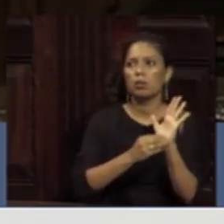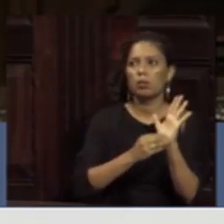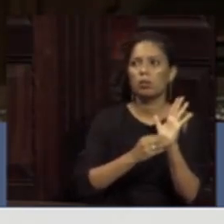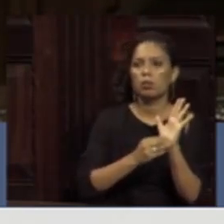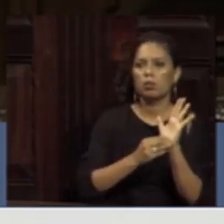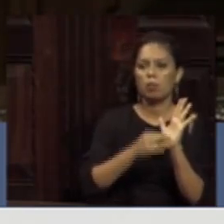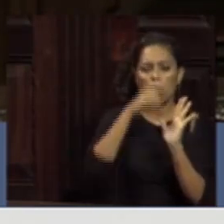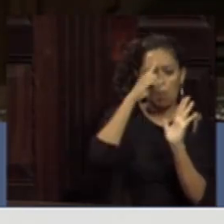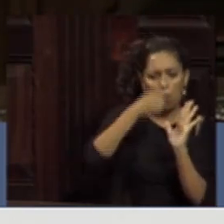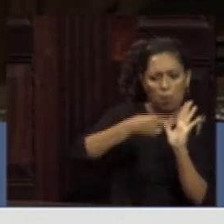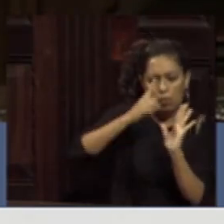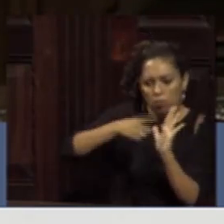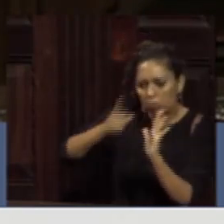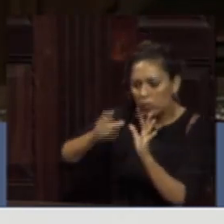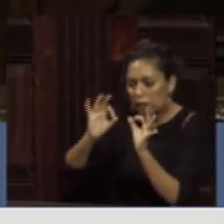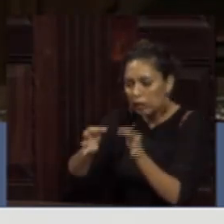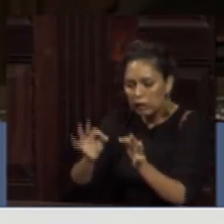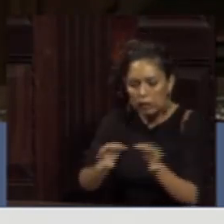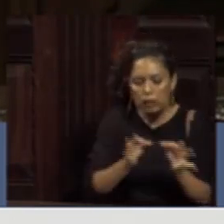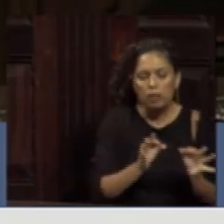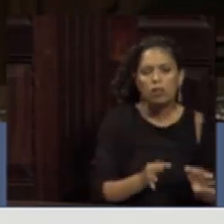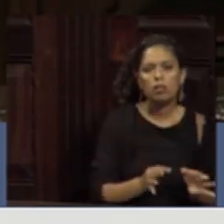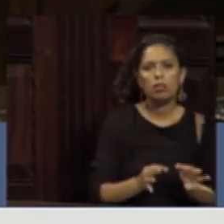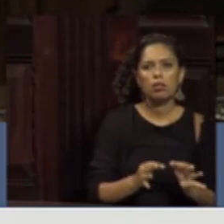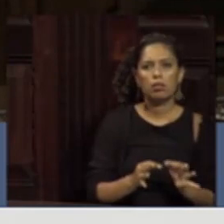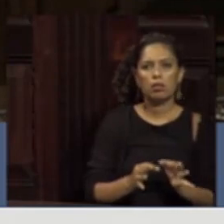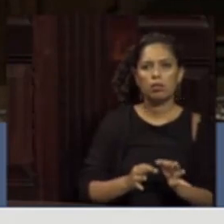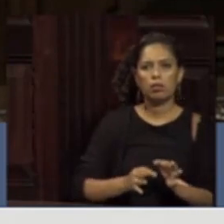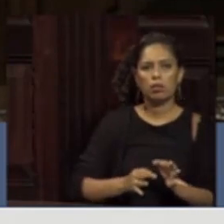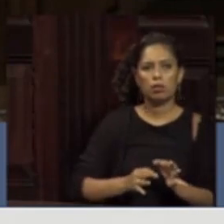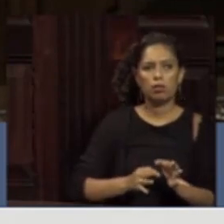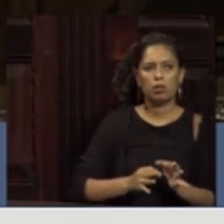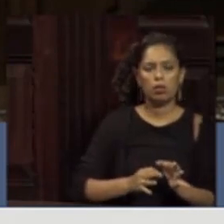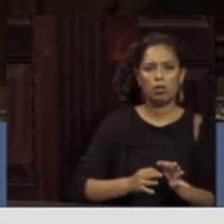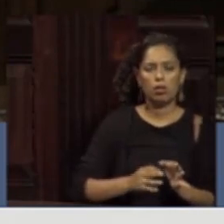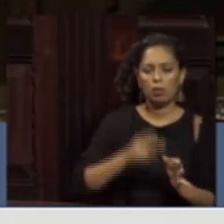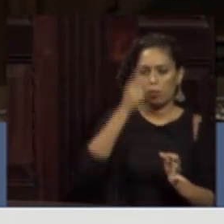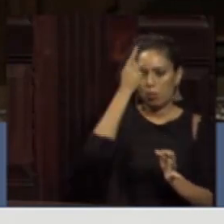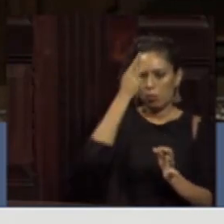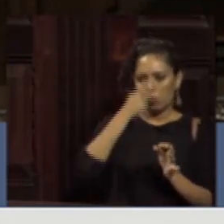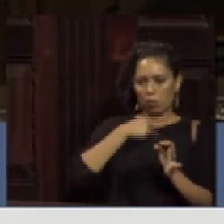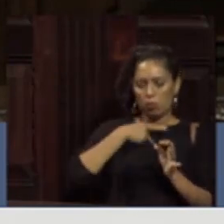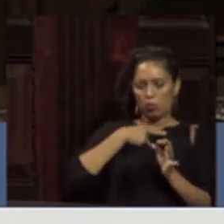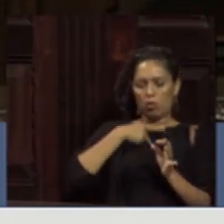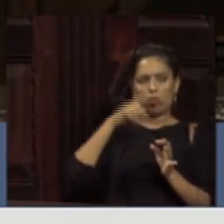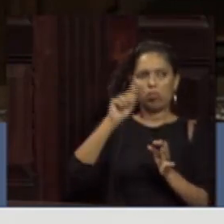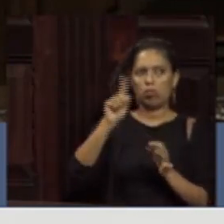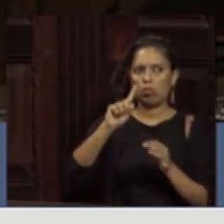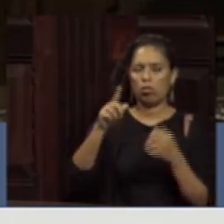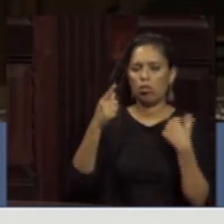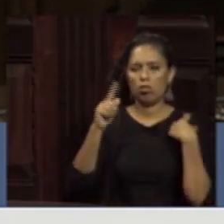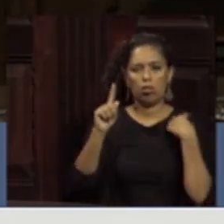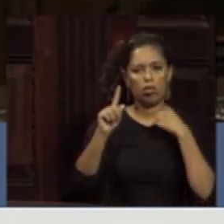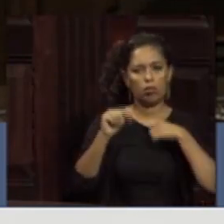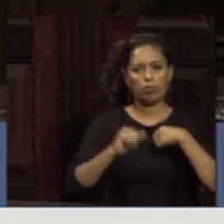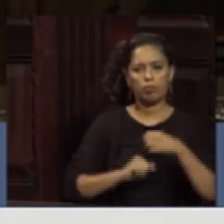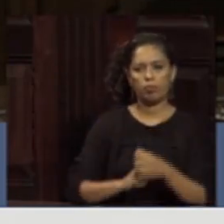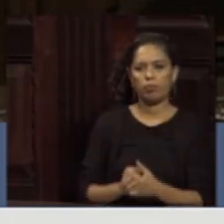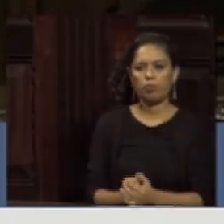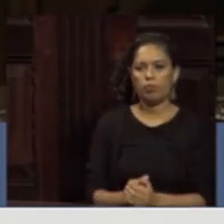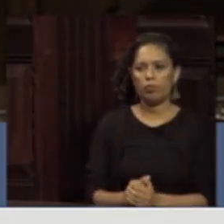a vida partidária. E não somente um momento eleitoral. Não está